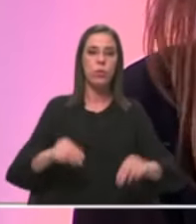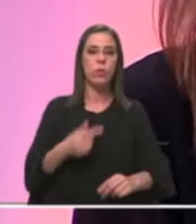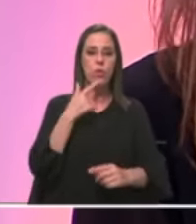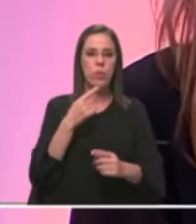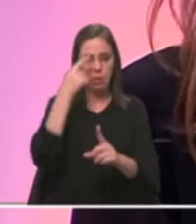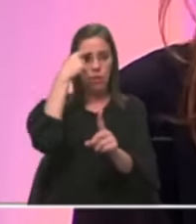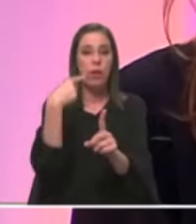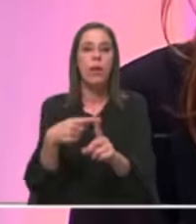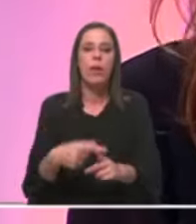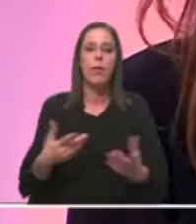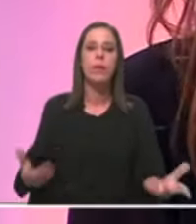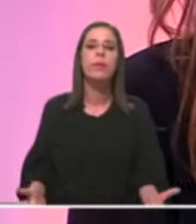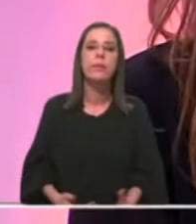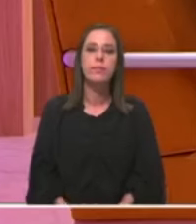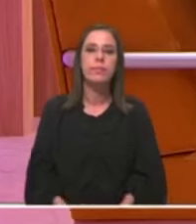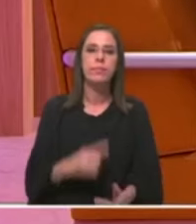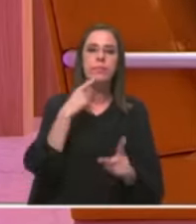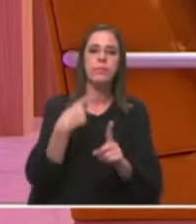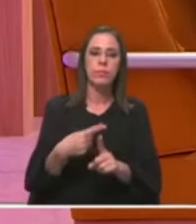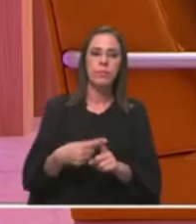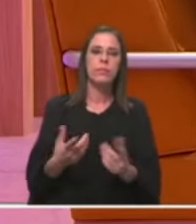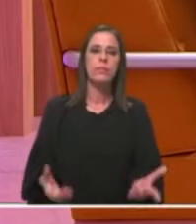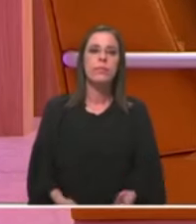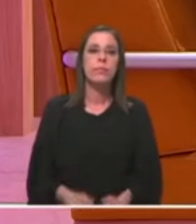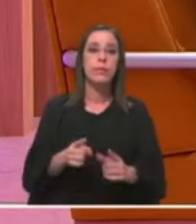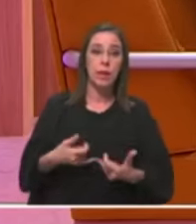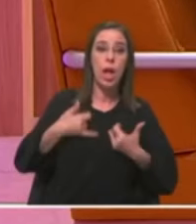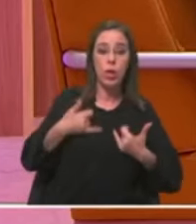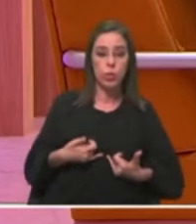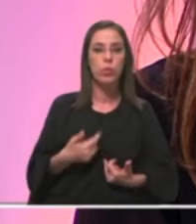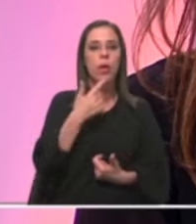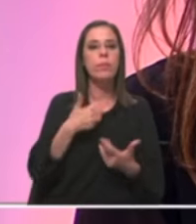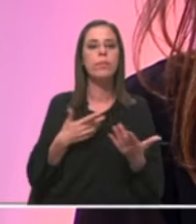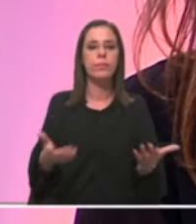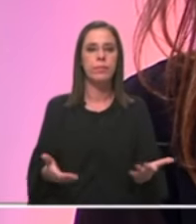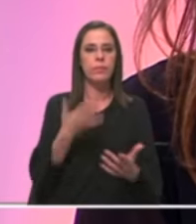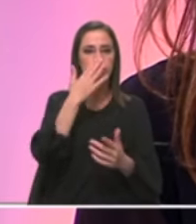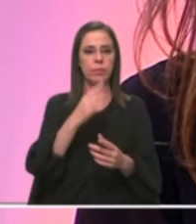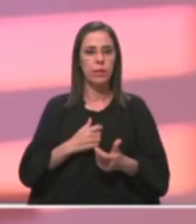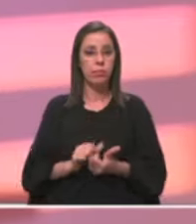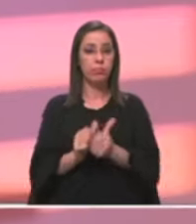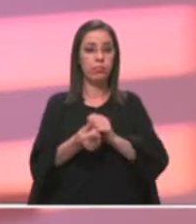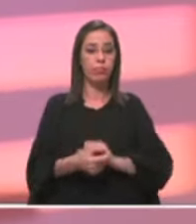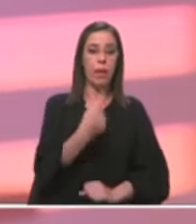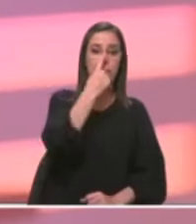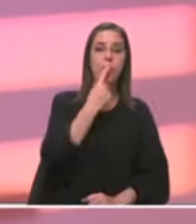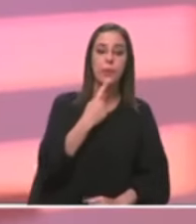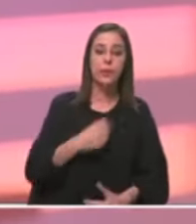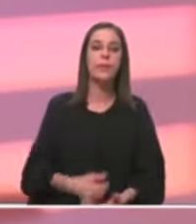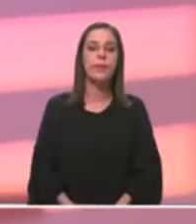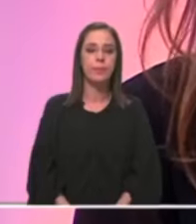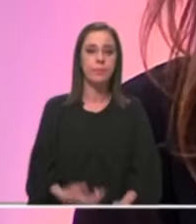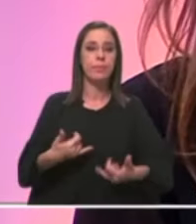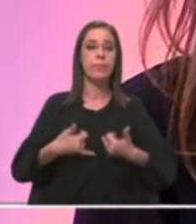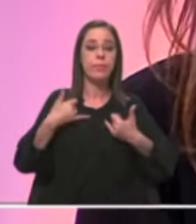super otimista e positiva sempre sempre e aquilo assustou estante is que estavas a transformar a tua personalidade exatamente